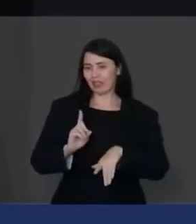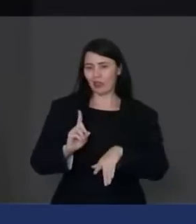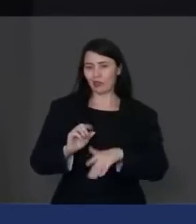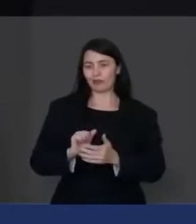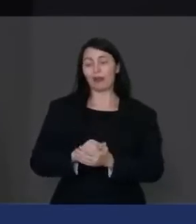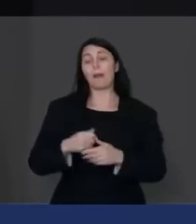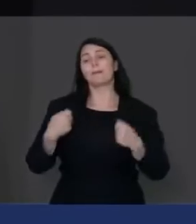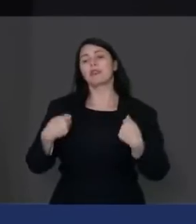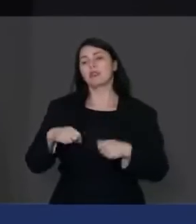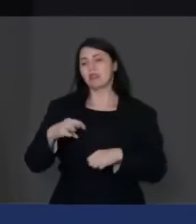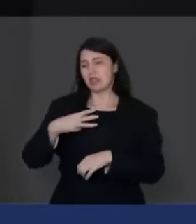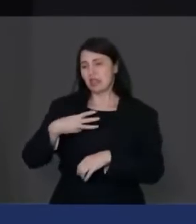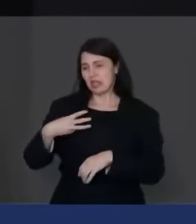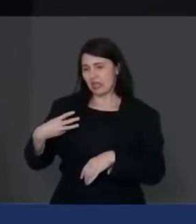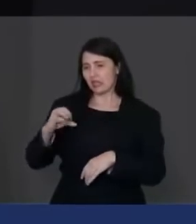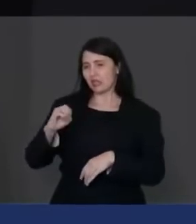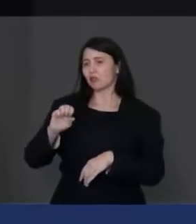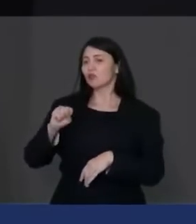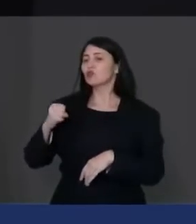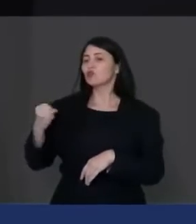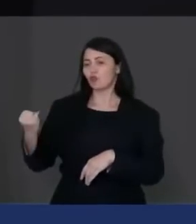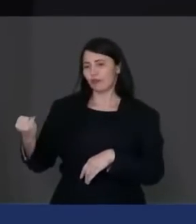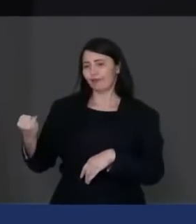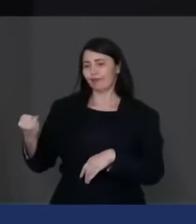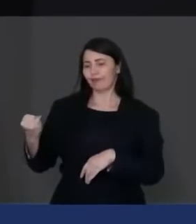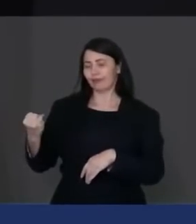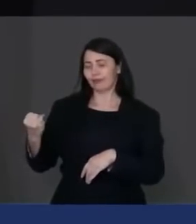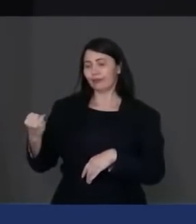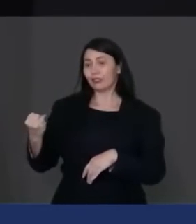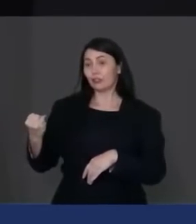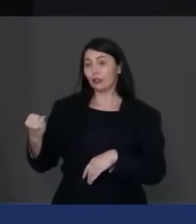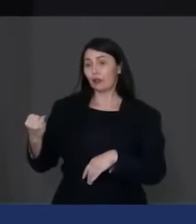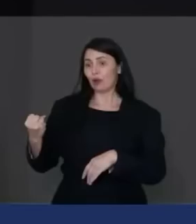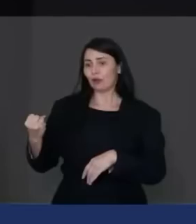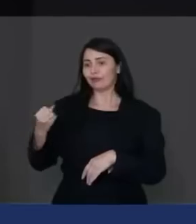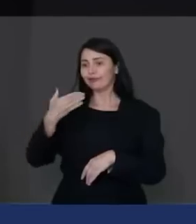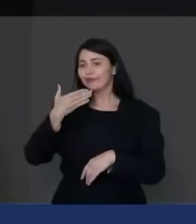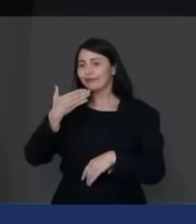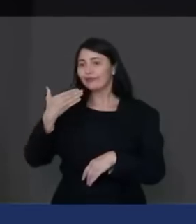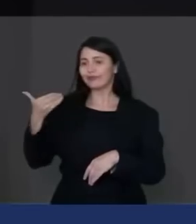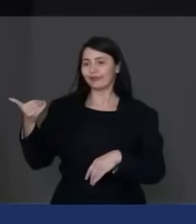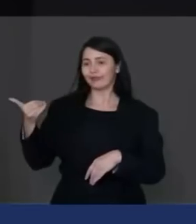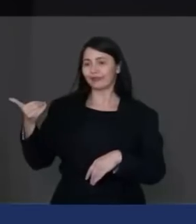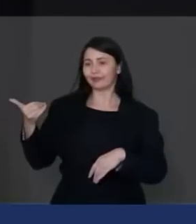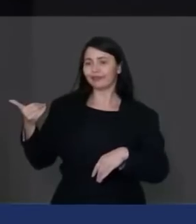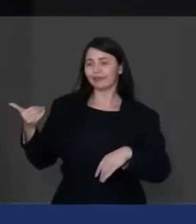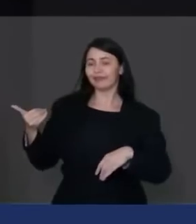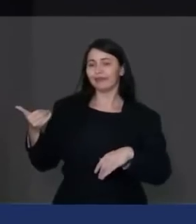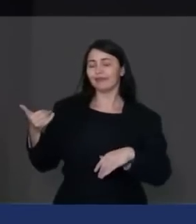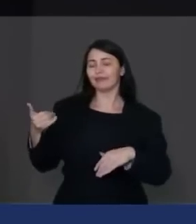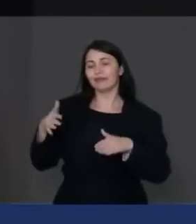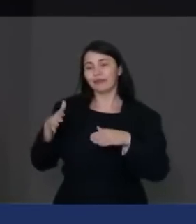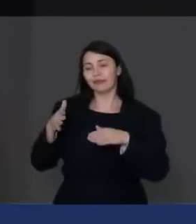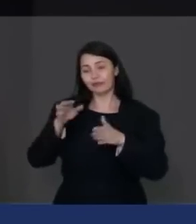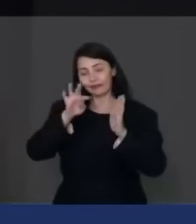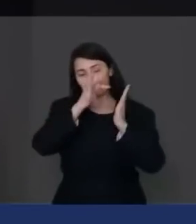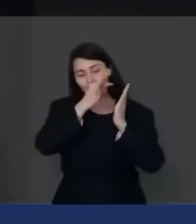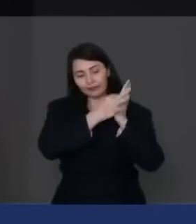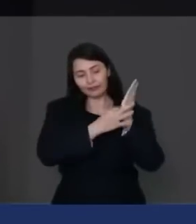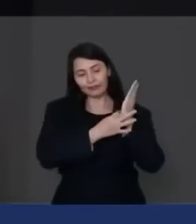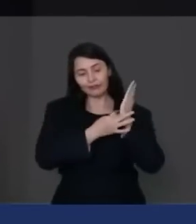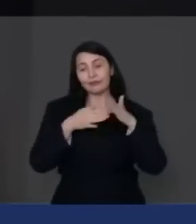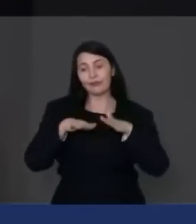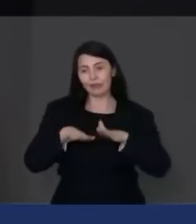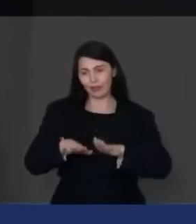votos favoráveis para que esse trecho do texto do relator, deputado Agnaldo Ribeiro, fosse mantido. E o trecho